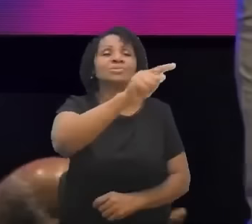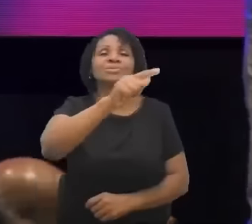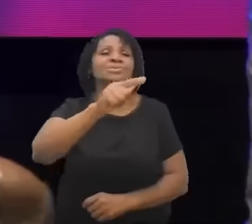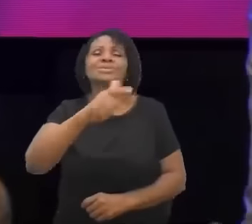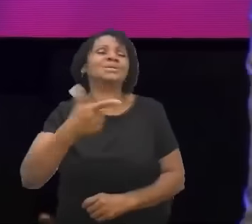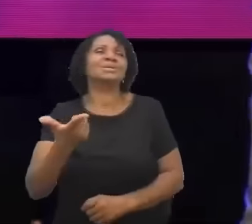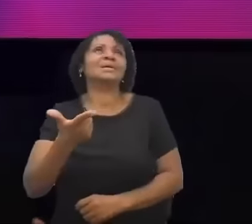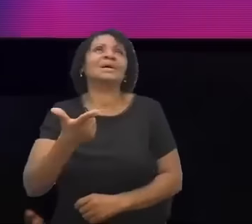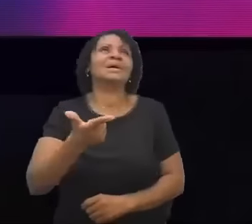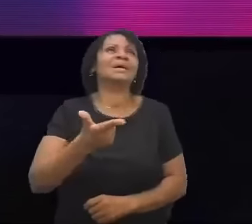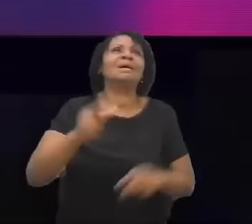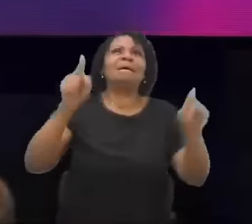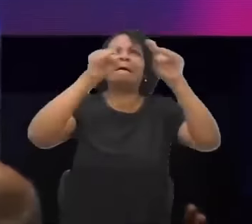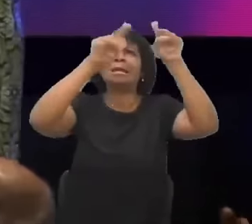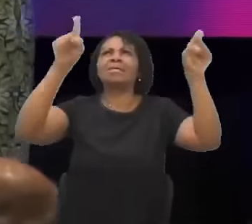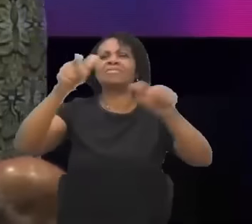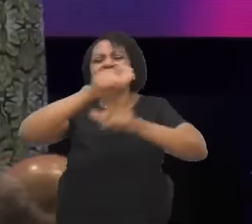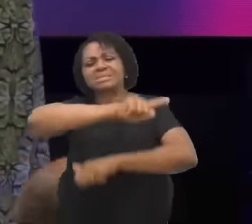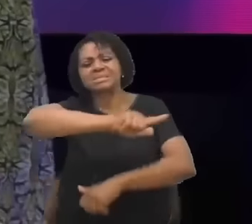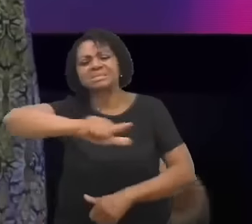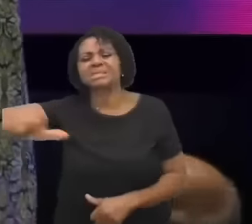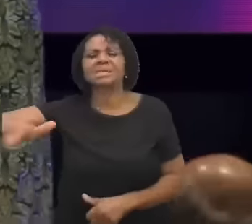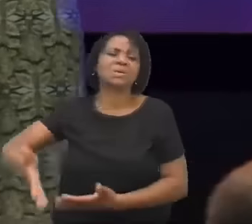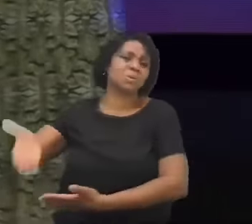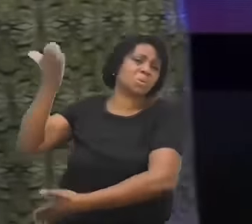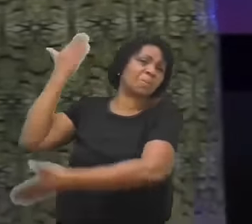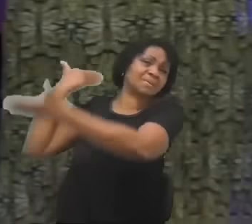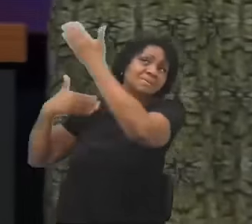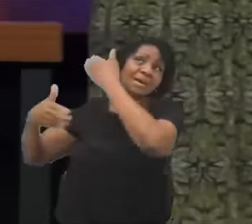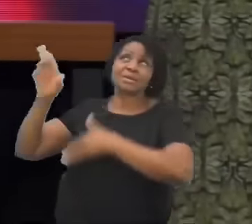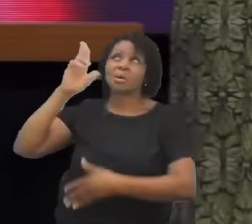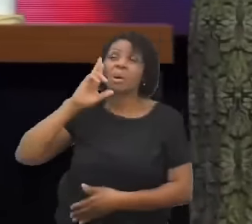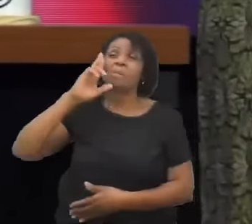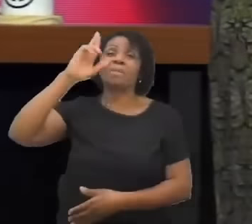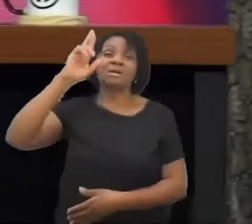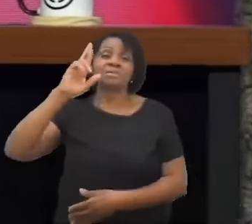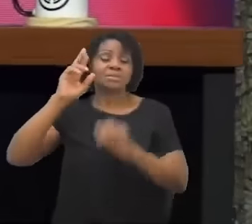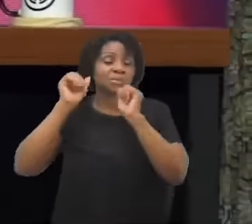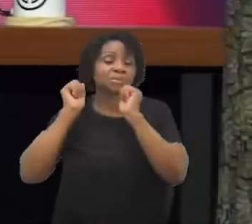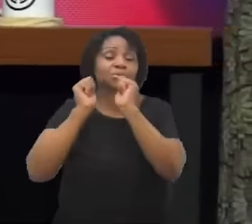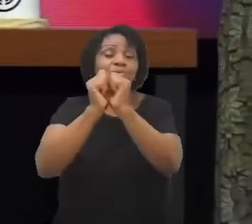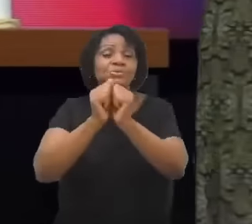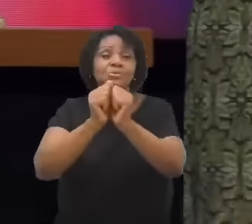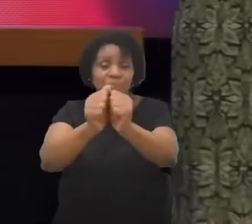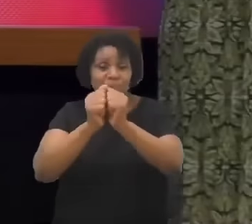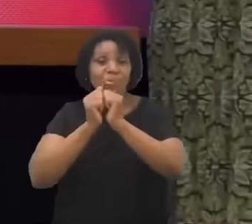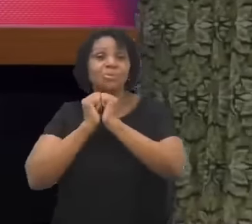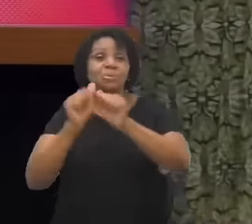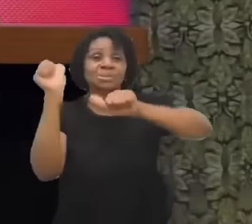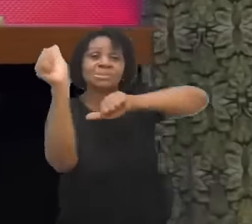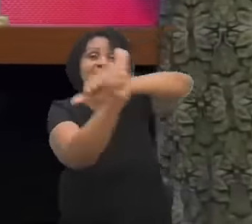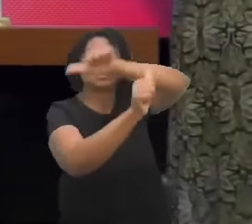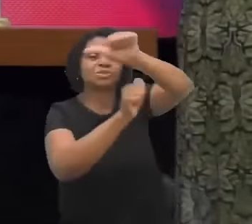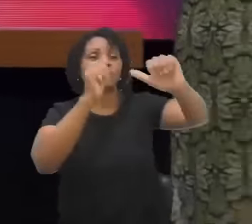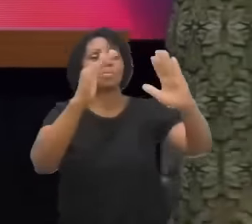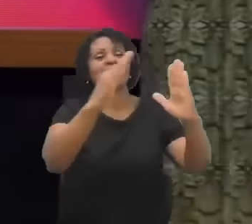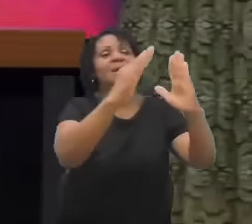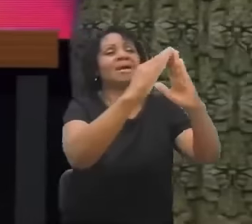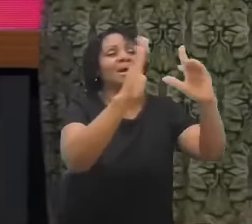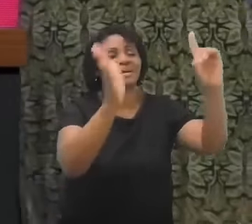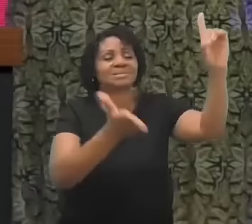Senhor, este lugar era um galpão, mas porque o Senhor esteve e está conosco, se transformou na sua